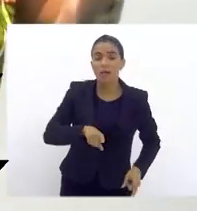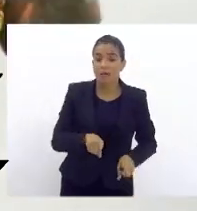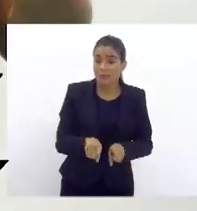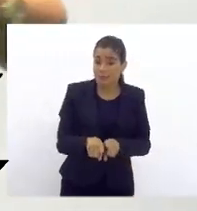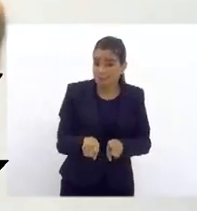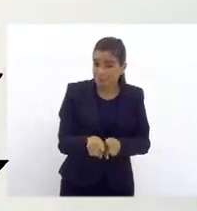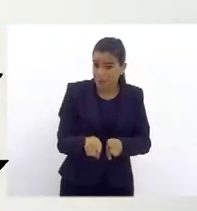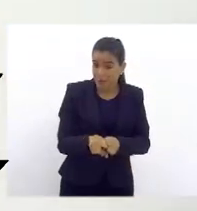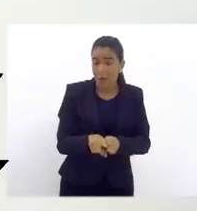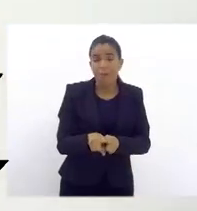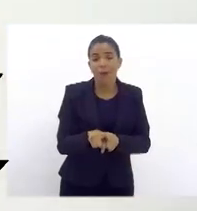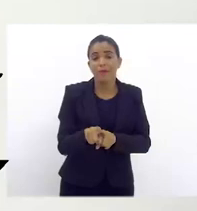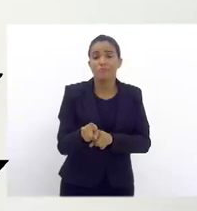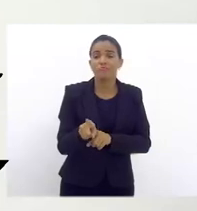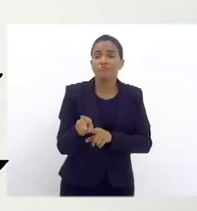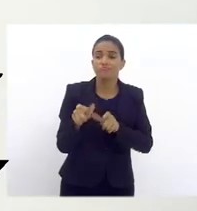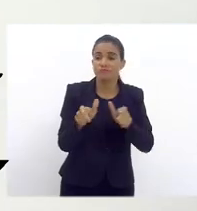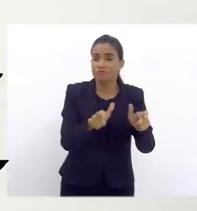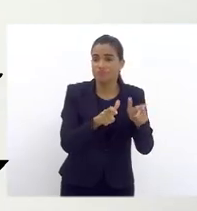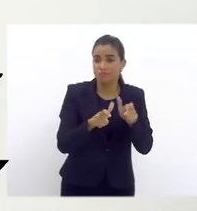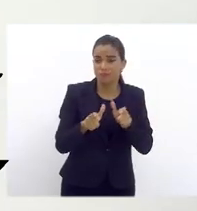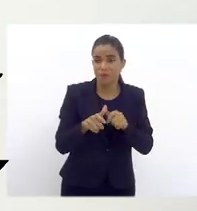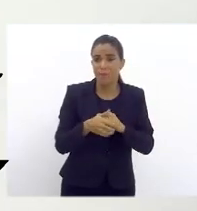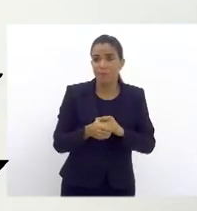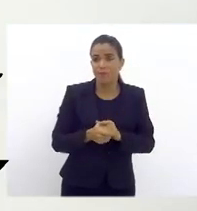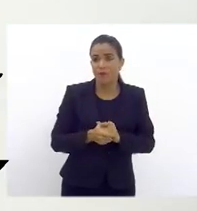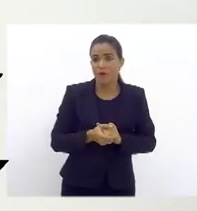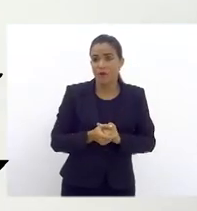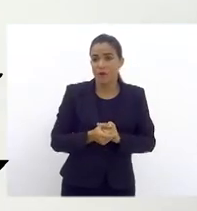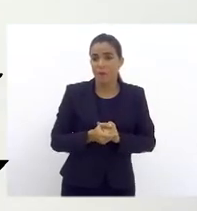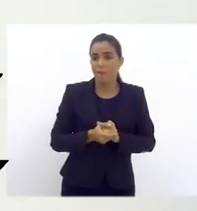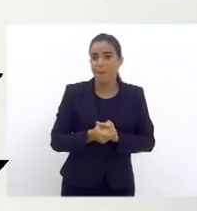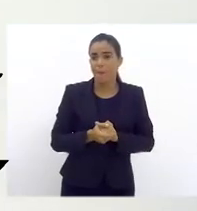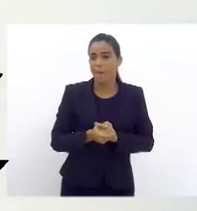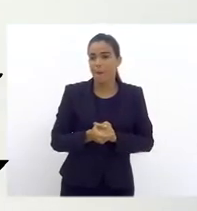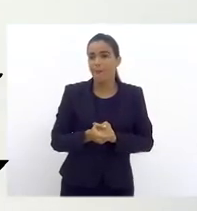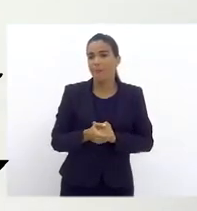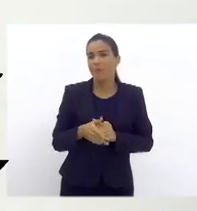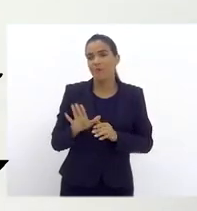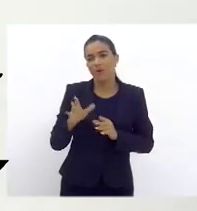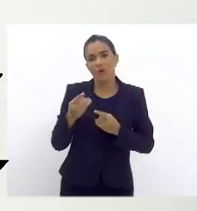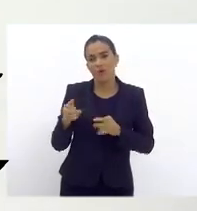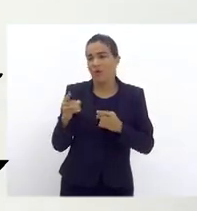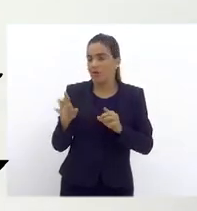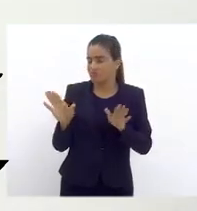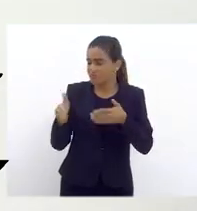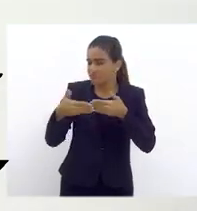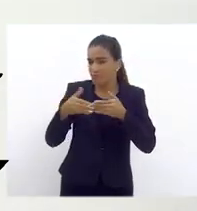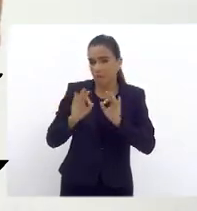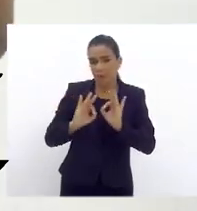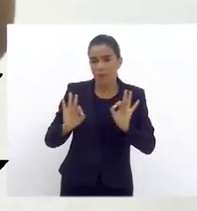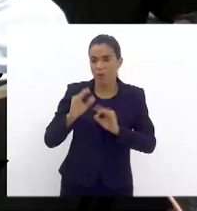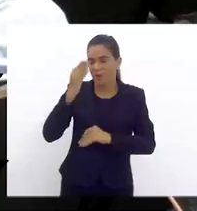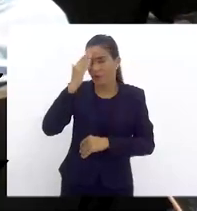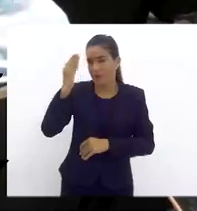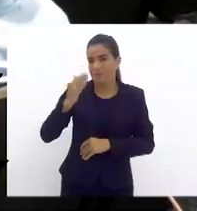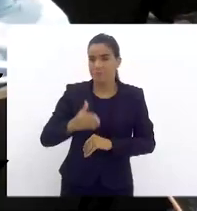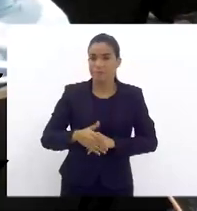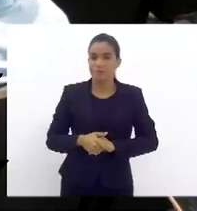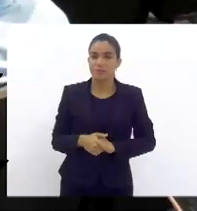a execução de operações dos territórios é então mais essa provocação concluir Muito obrigado